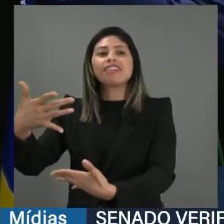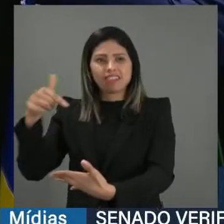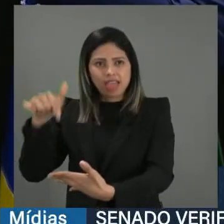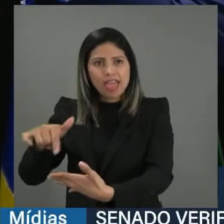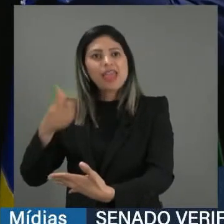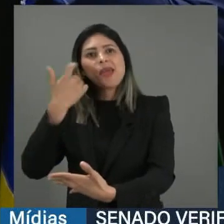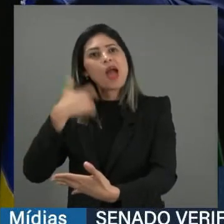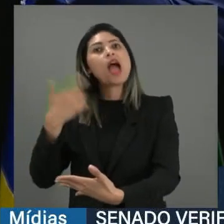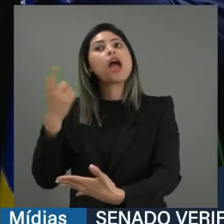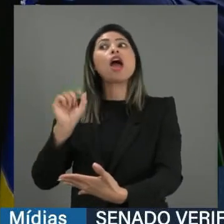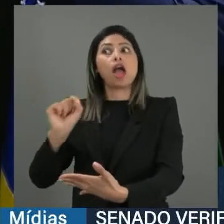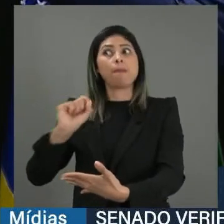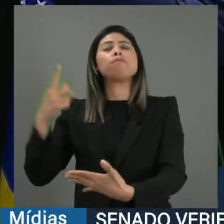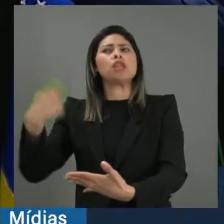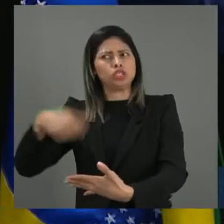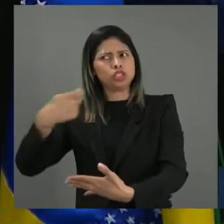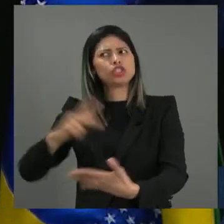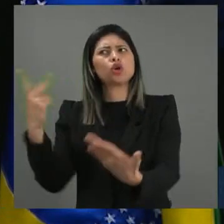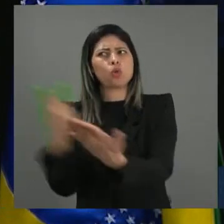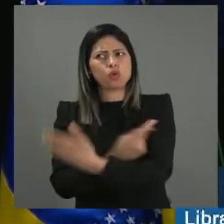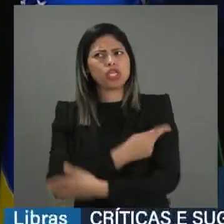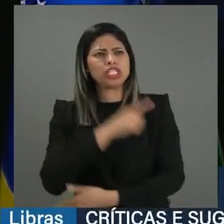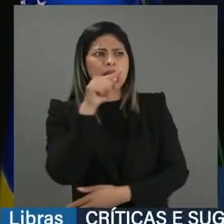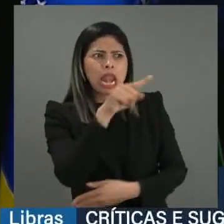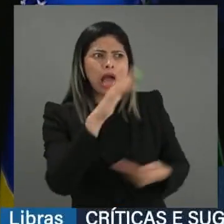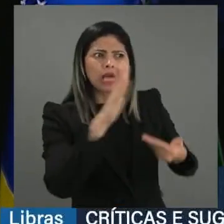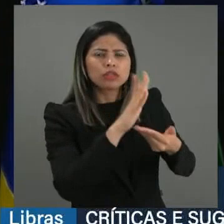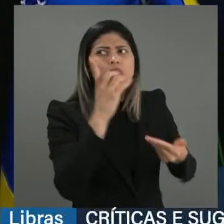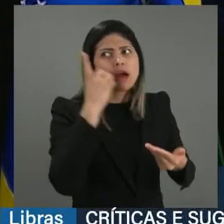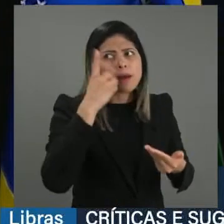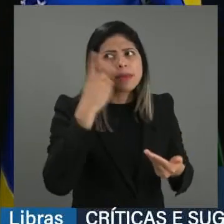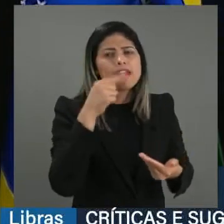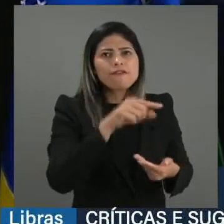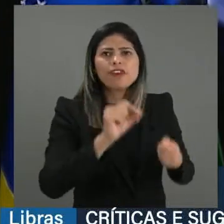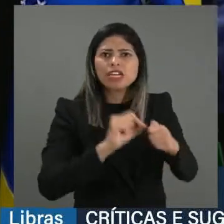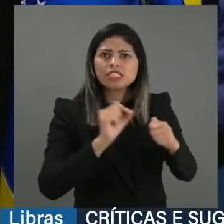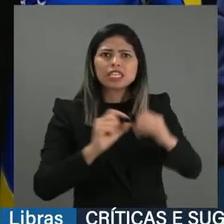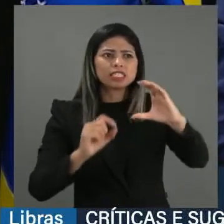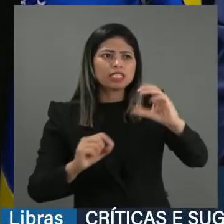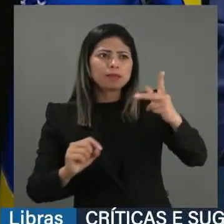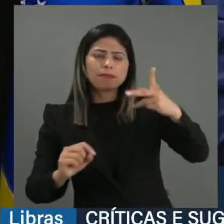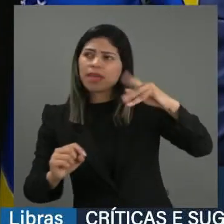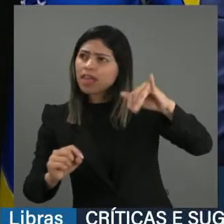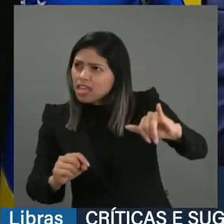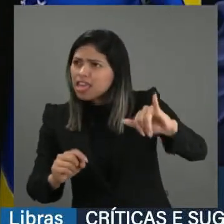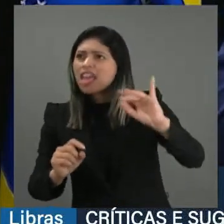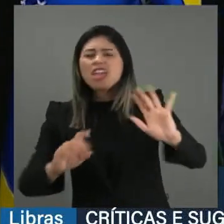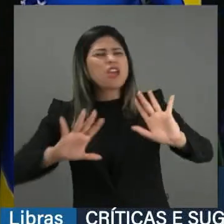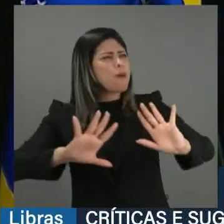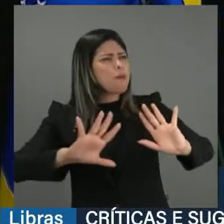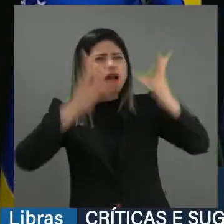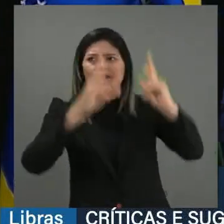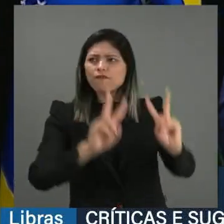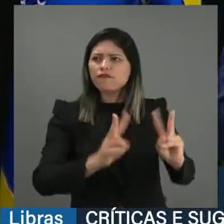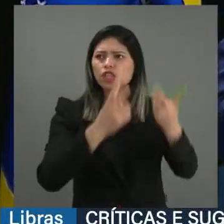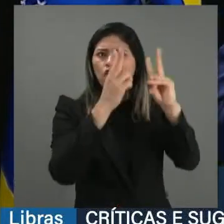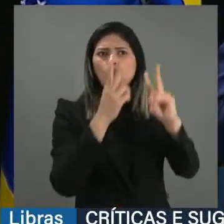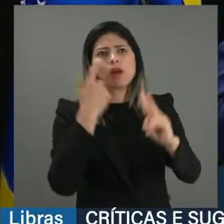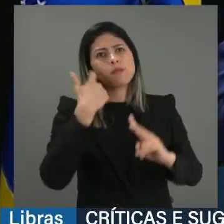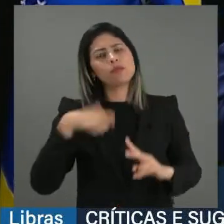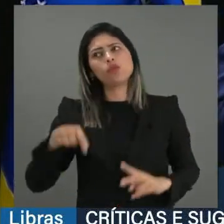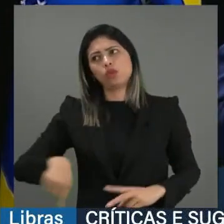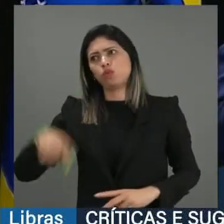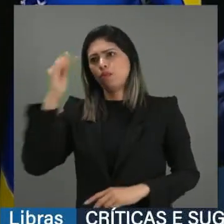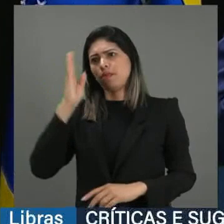É uma vitória para o Brasil. Nós temos jornalistas, falando, já que estamos falando de jornalismo, temos